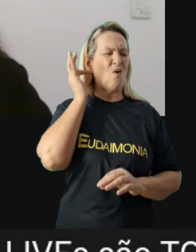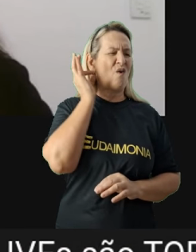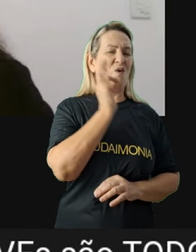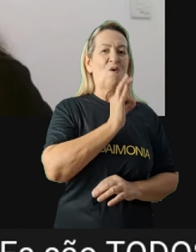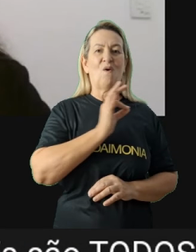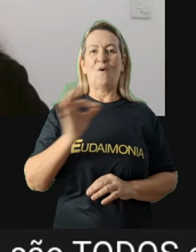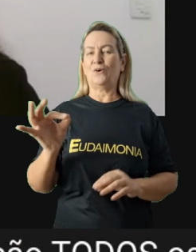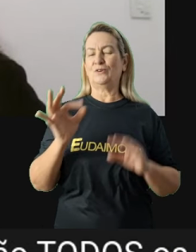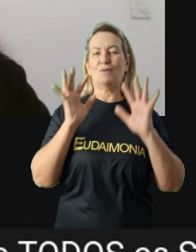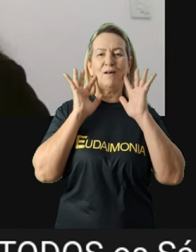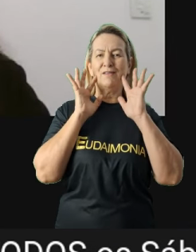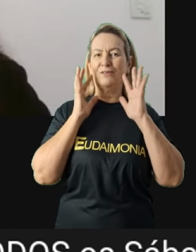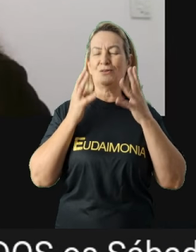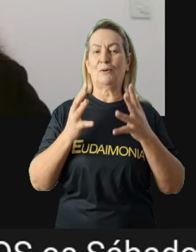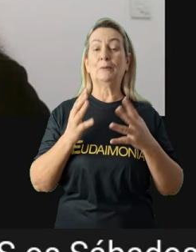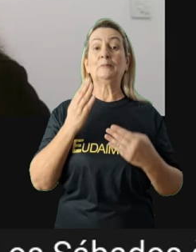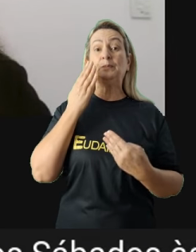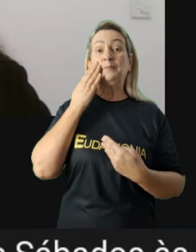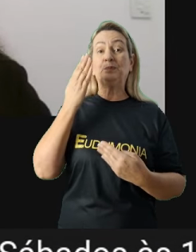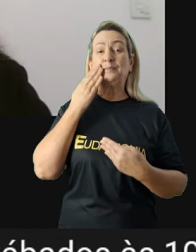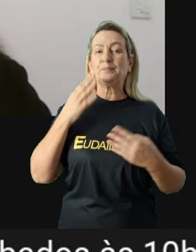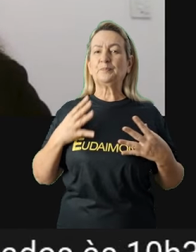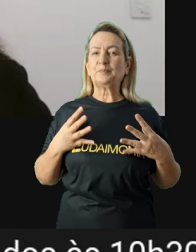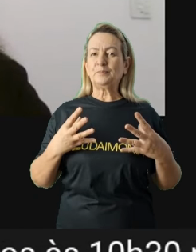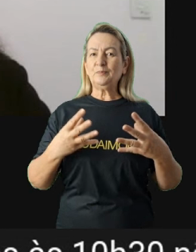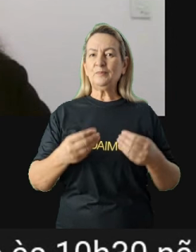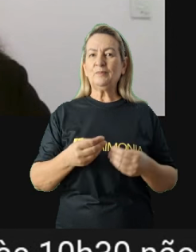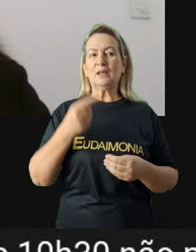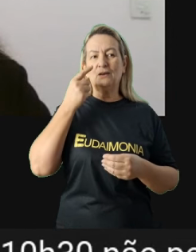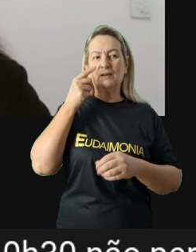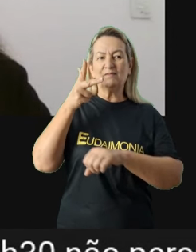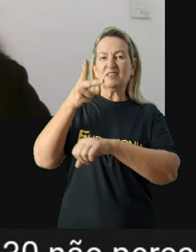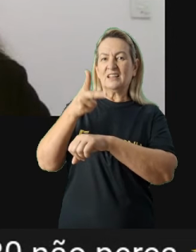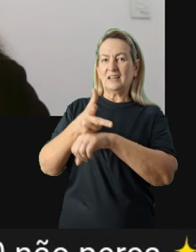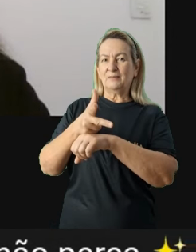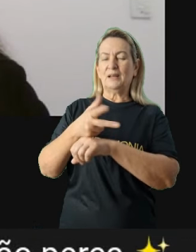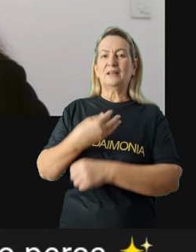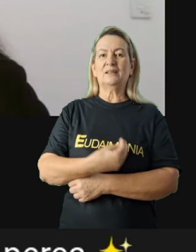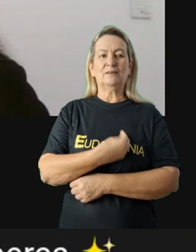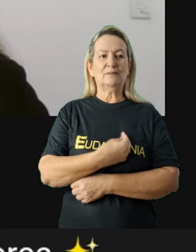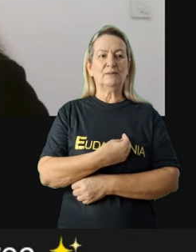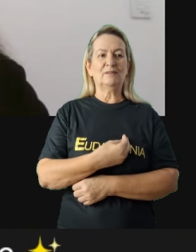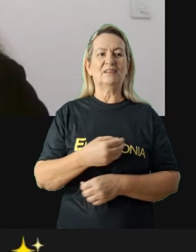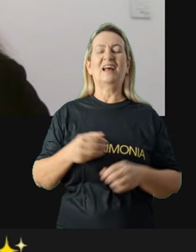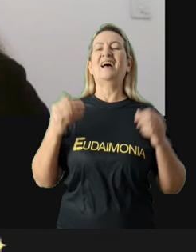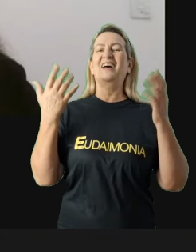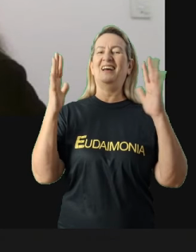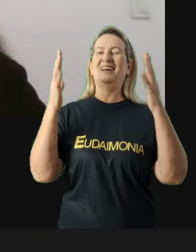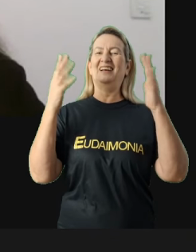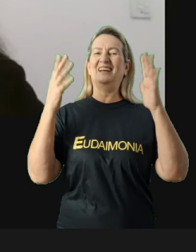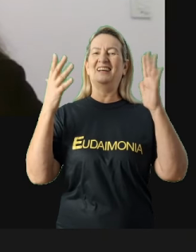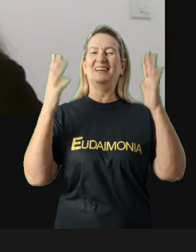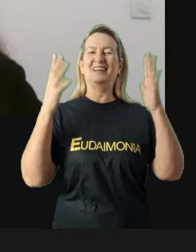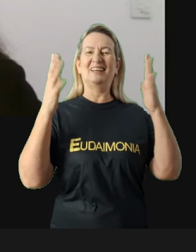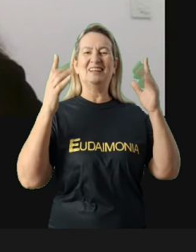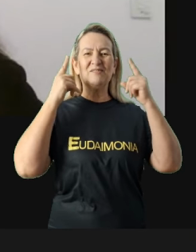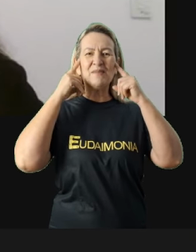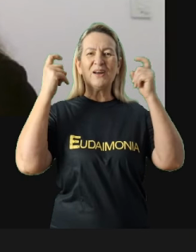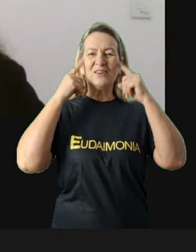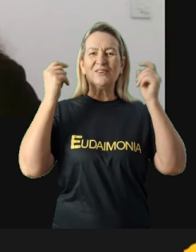tá sensacional, eu adoro isso aqui. Então, quero deixar o meu agradecimento a todos vocês. Deixa eu ver se está ligado aqui a câmera. Deixa eu ver aqui se vai